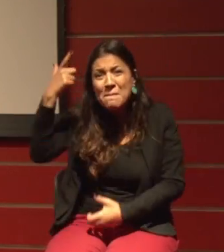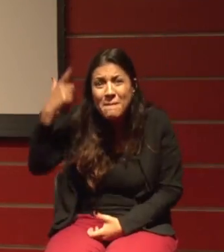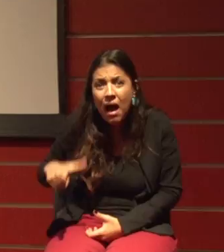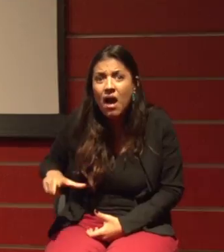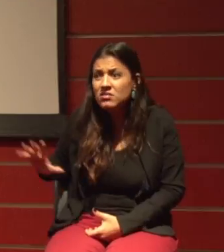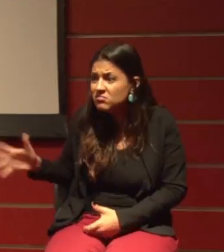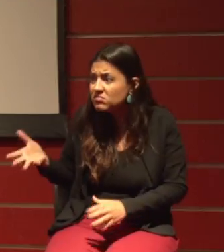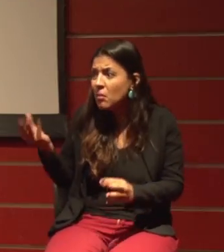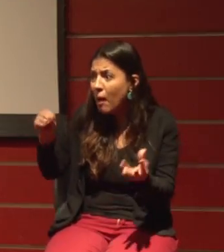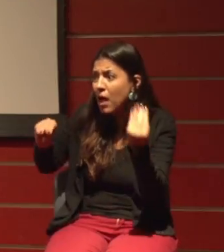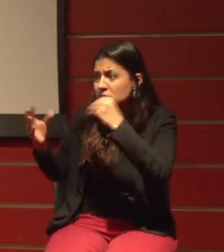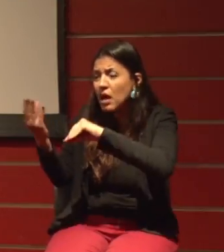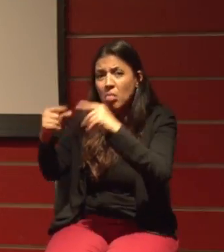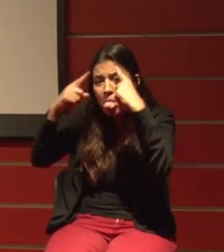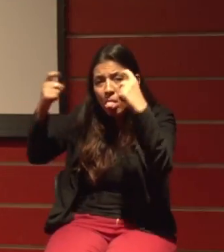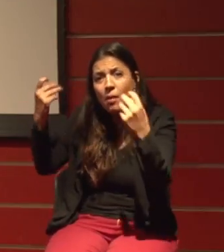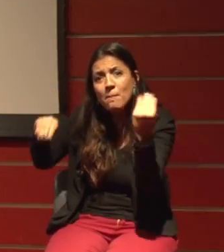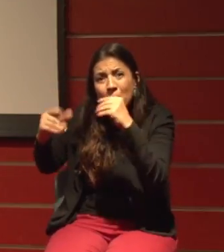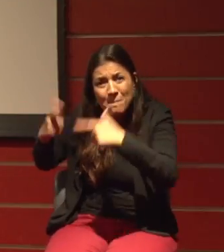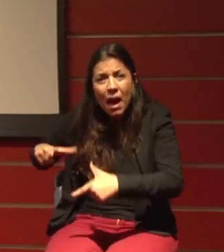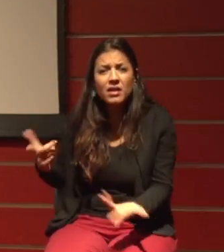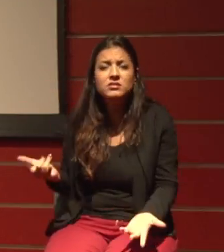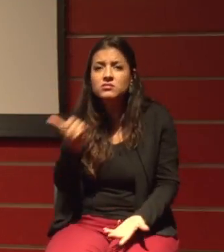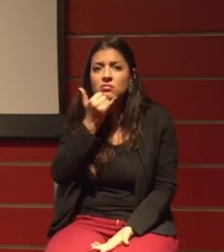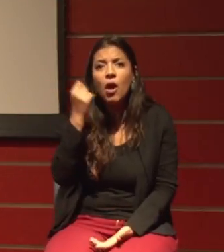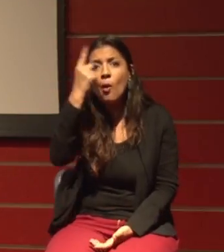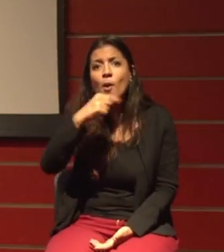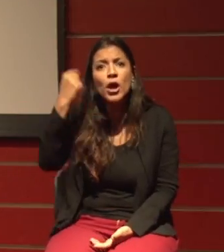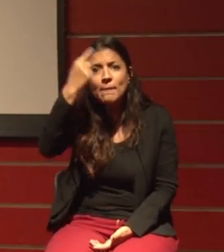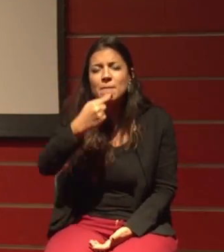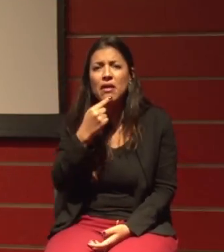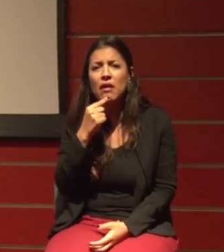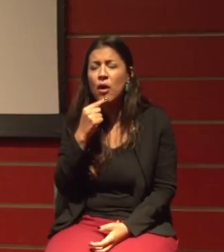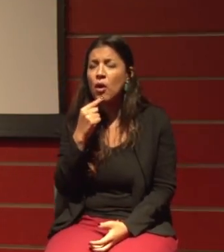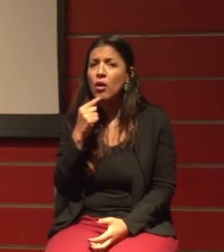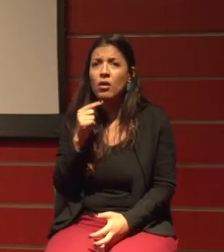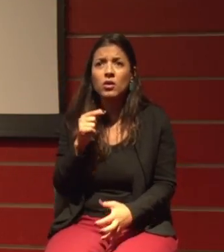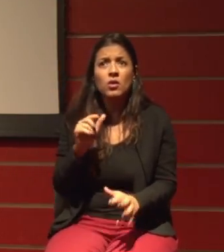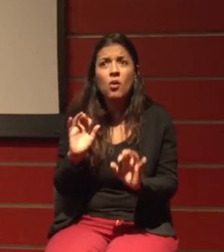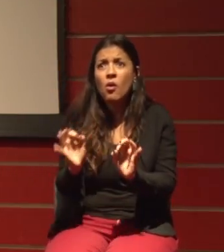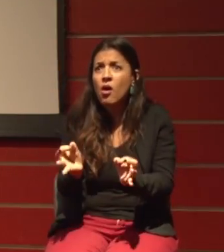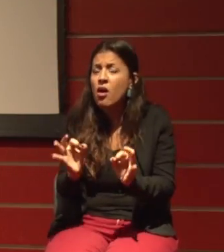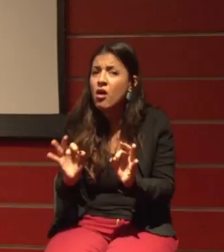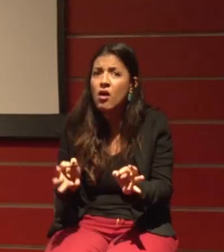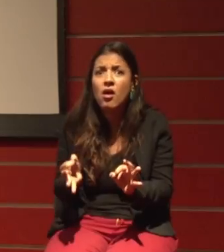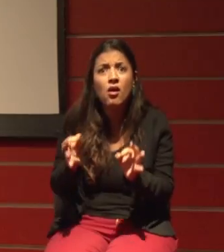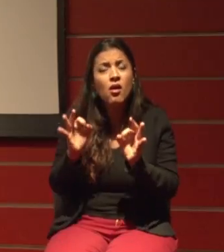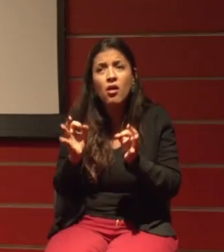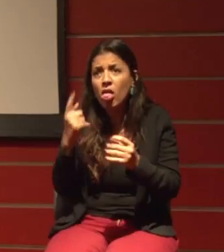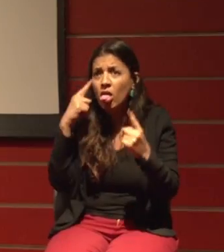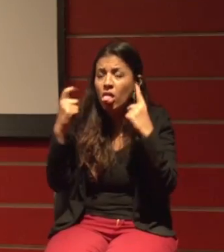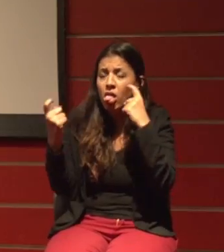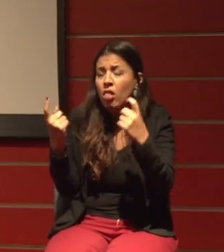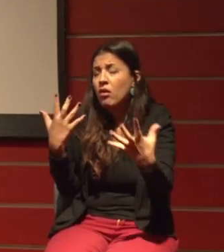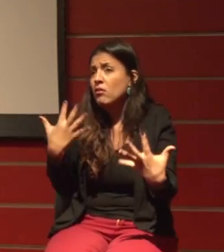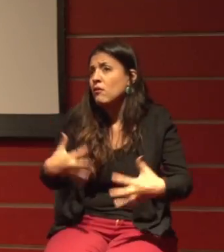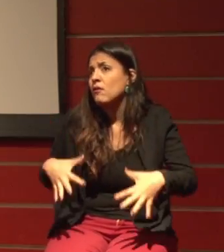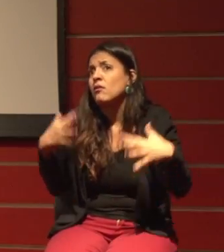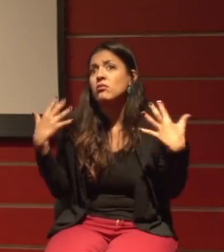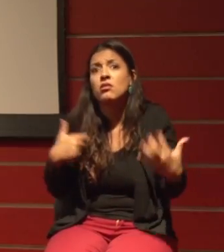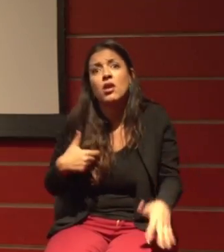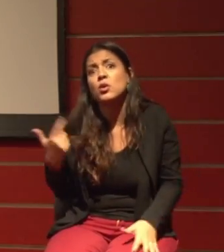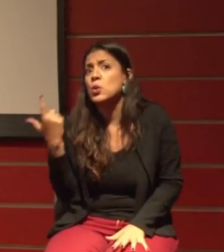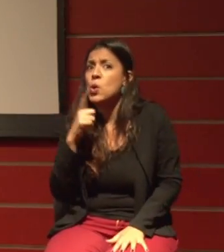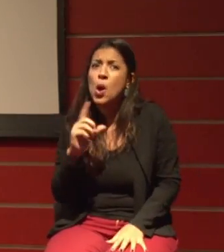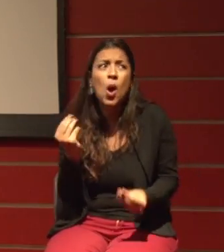transformação do personagem porque é quase 1 hora e meia de horror atrás de horror atrás de horror atrás de horror eu não consigo